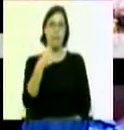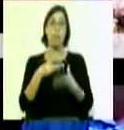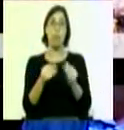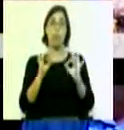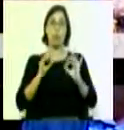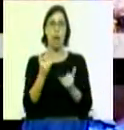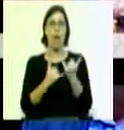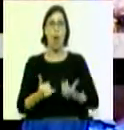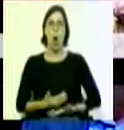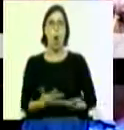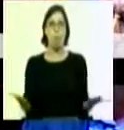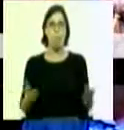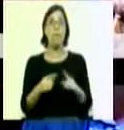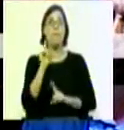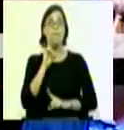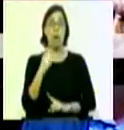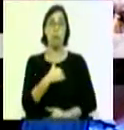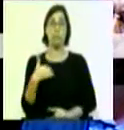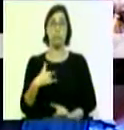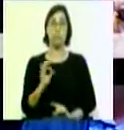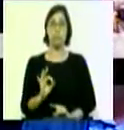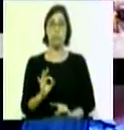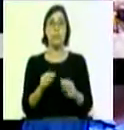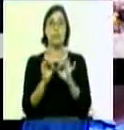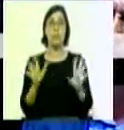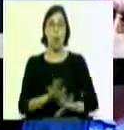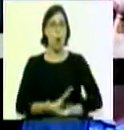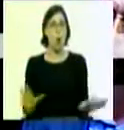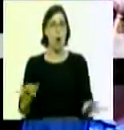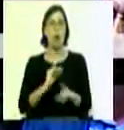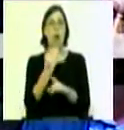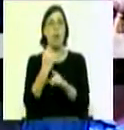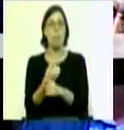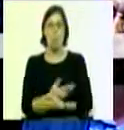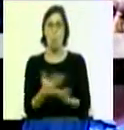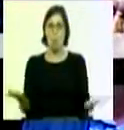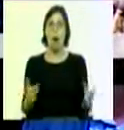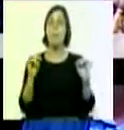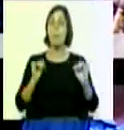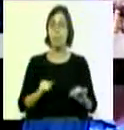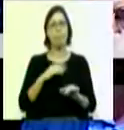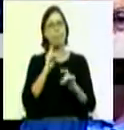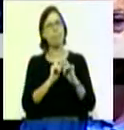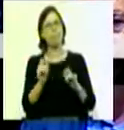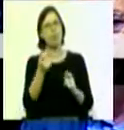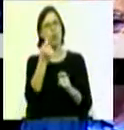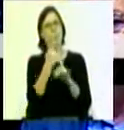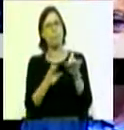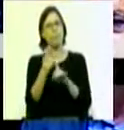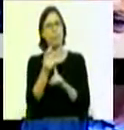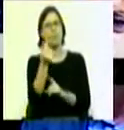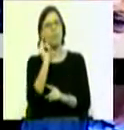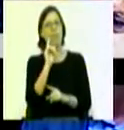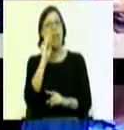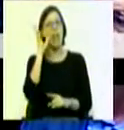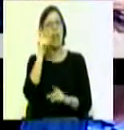produto insubstituível, de alto valor nutritivo, sem paralelo noutros alimentos. Hoje assistimos a um ligeiro aumento do